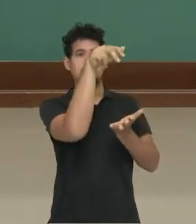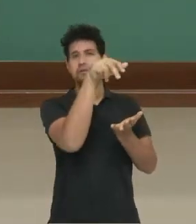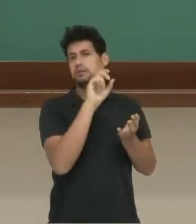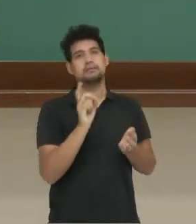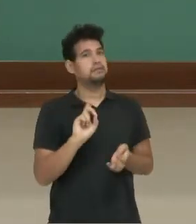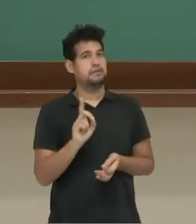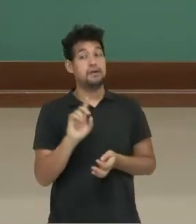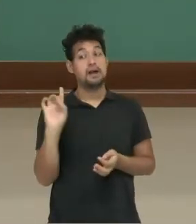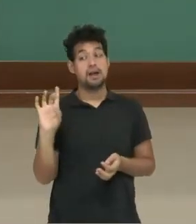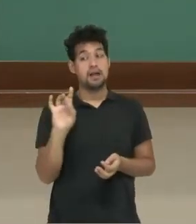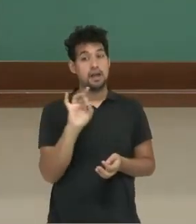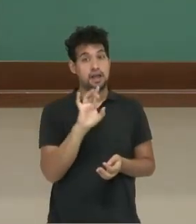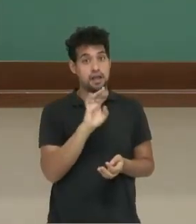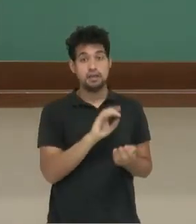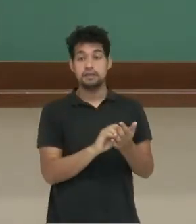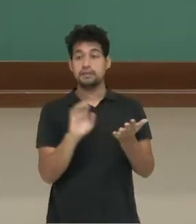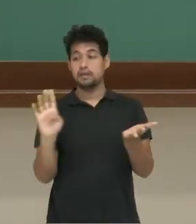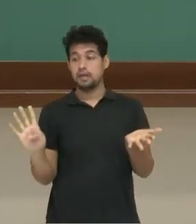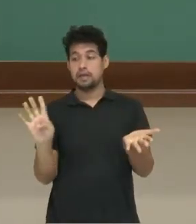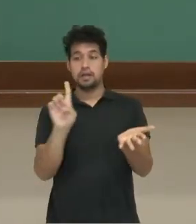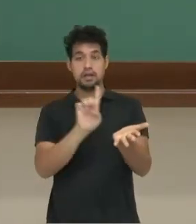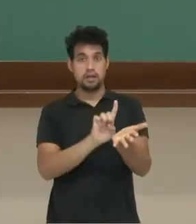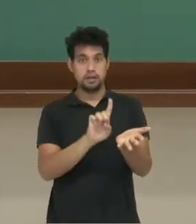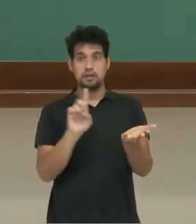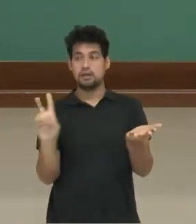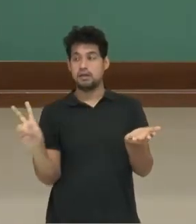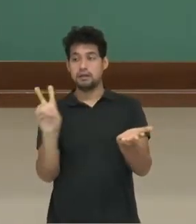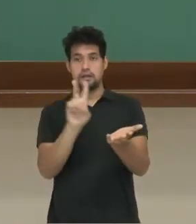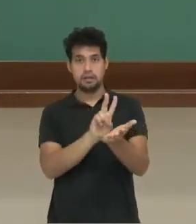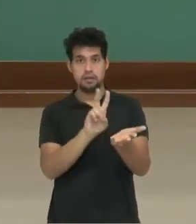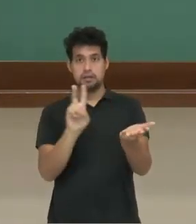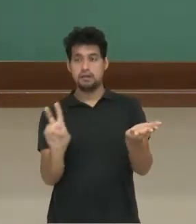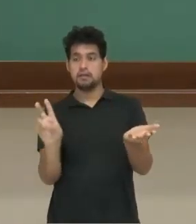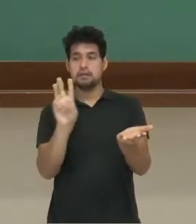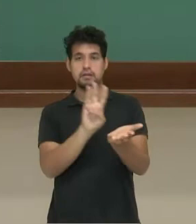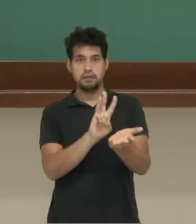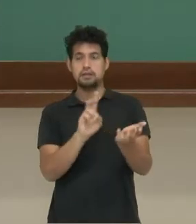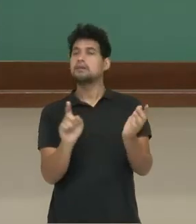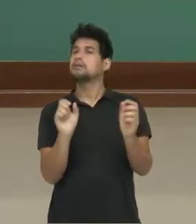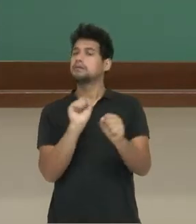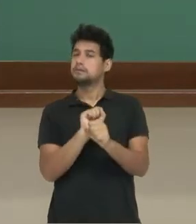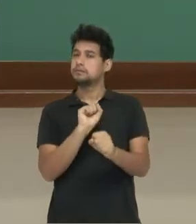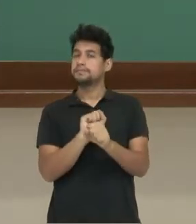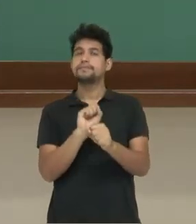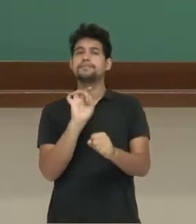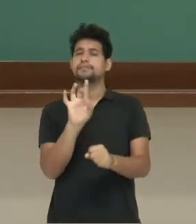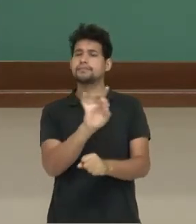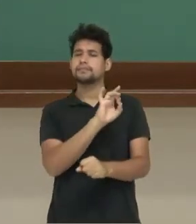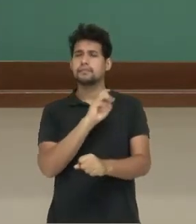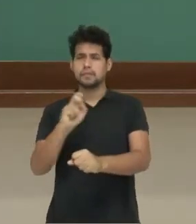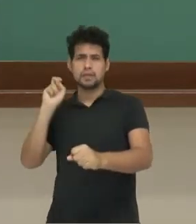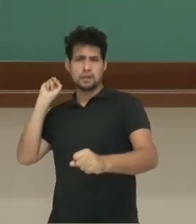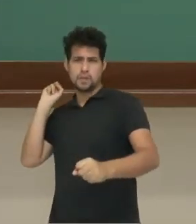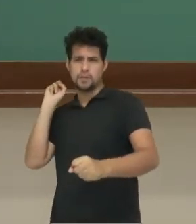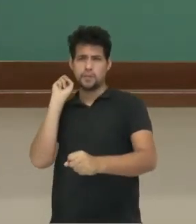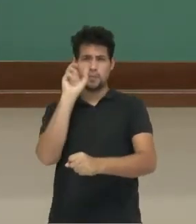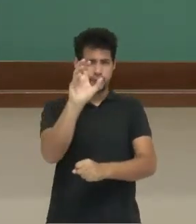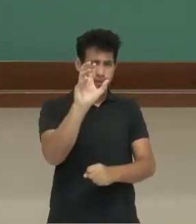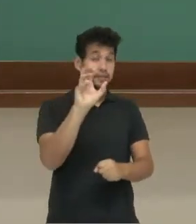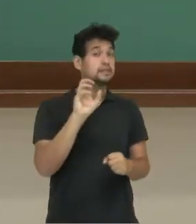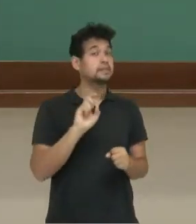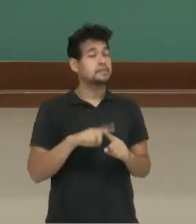instante fazendo o seu arremesso. Cada um executa o seu movimento. Se o arremesso for válido, ele